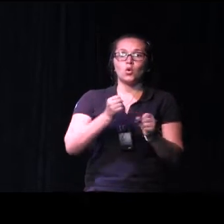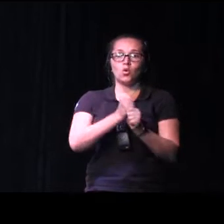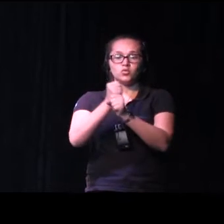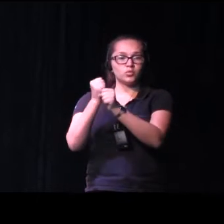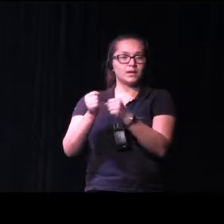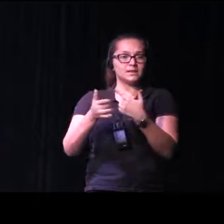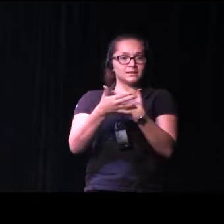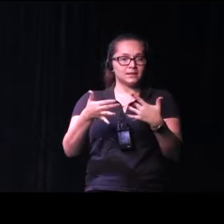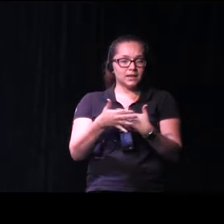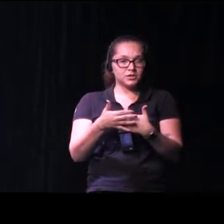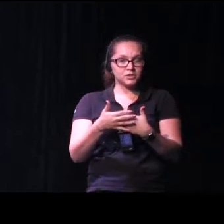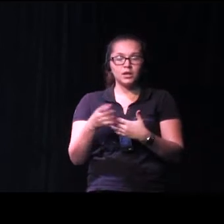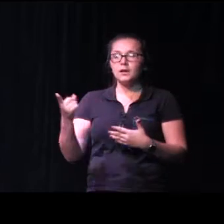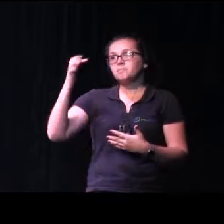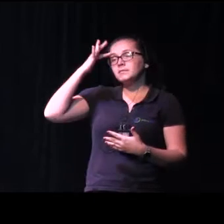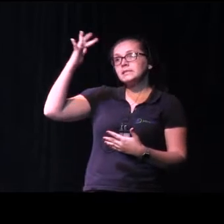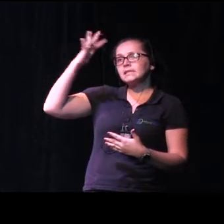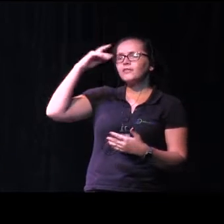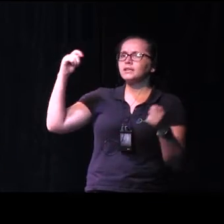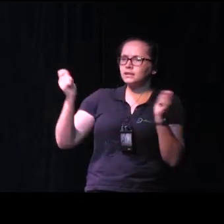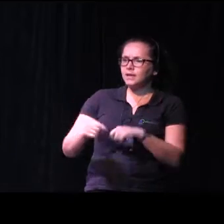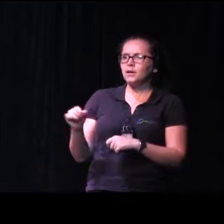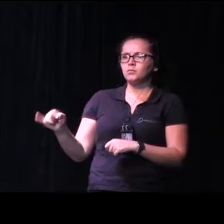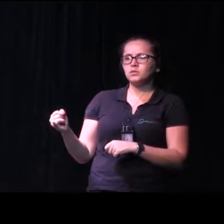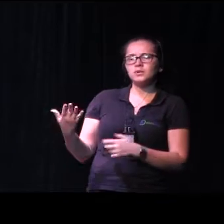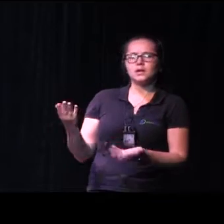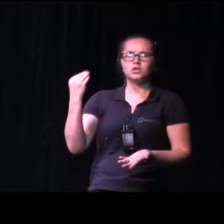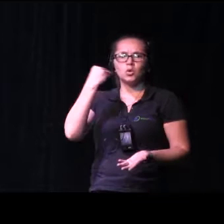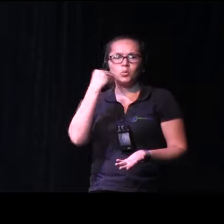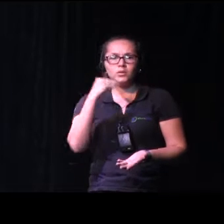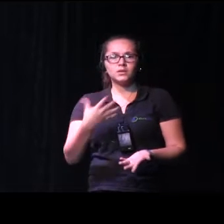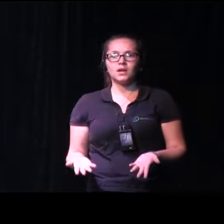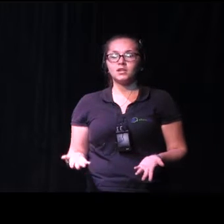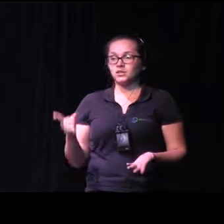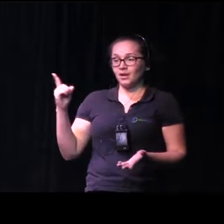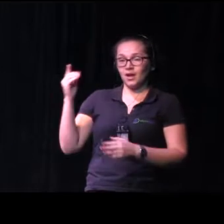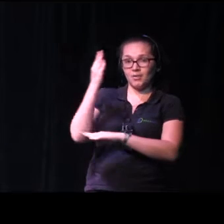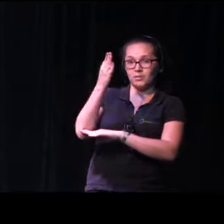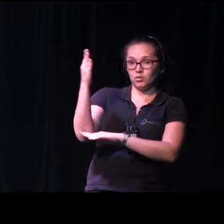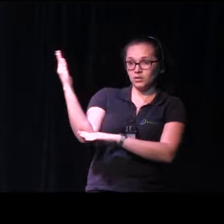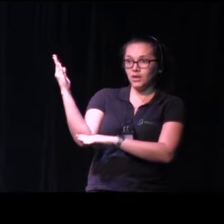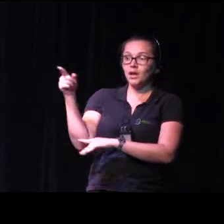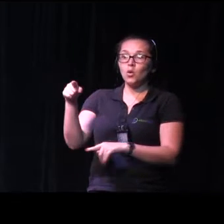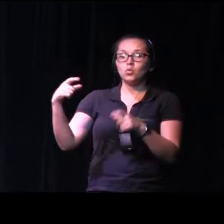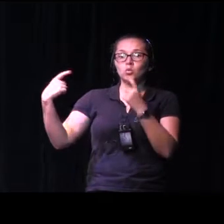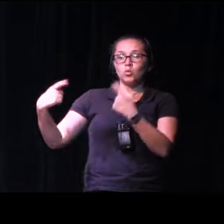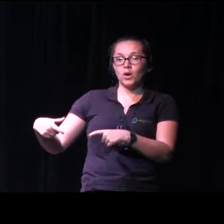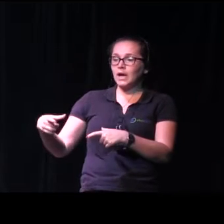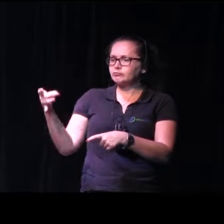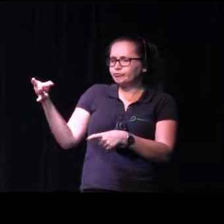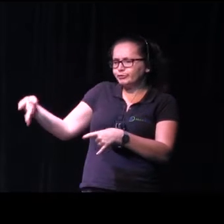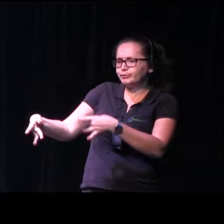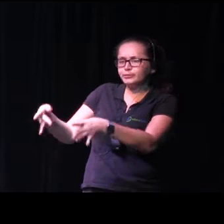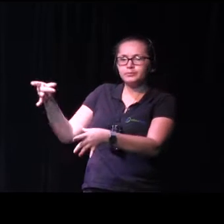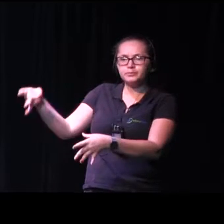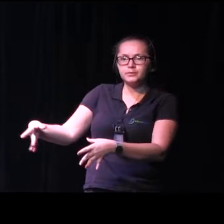E assim é construída a cidade, com a noção da possibilidade, da oportunidade. A biblioteca